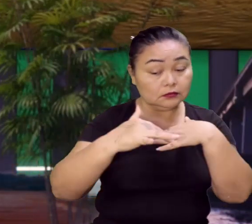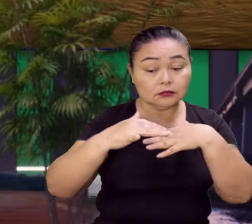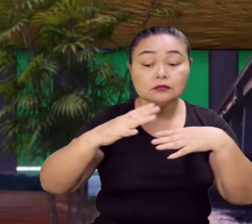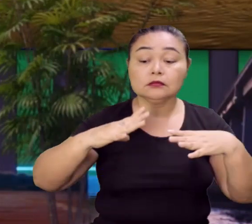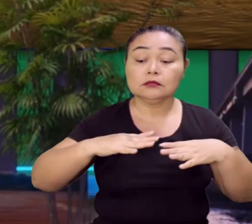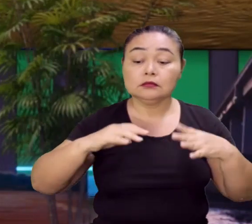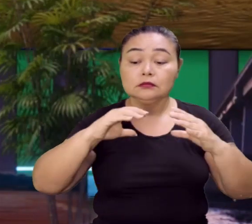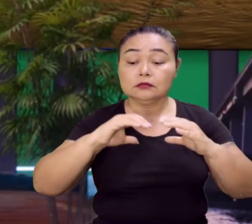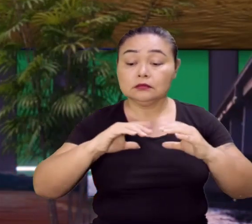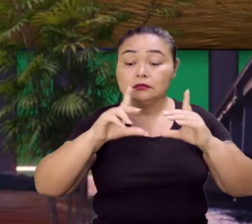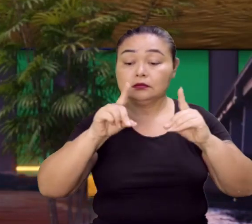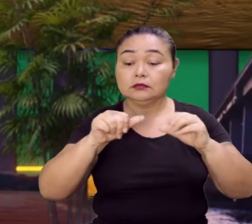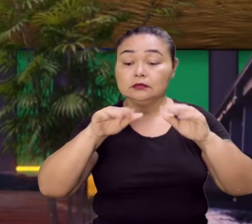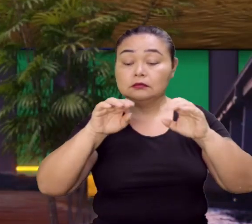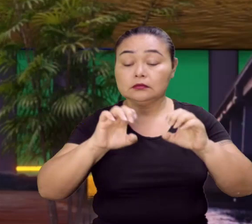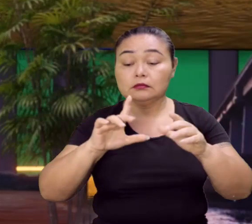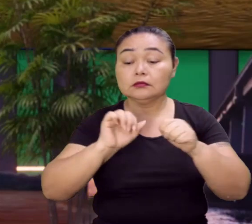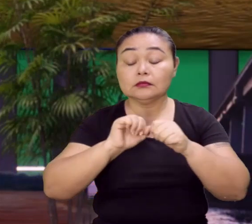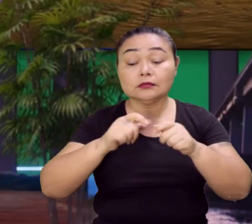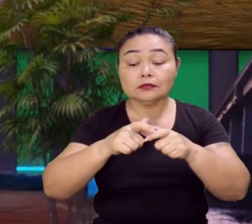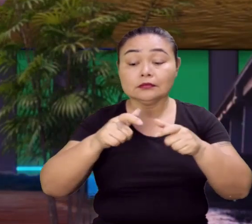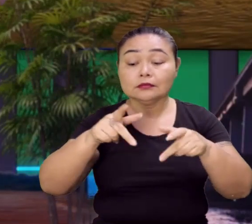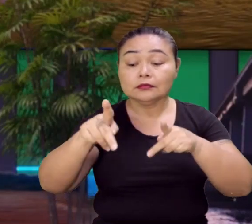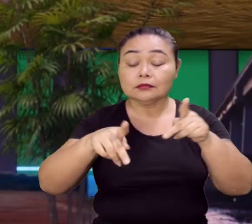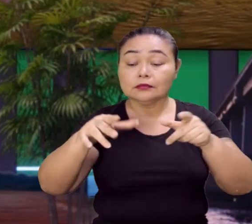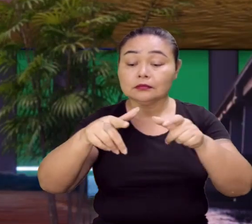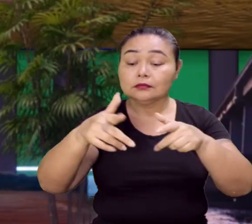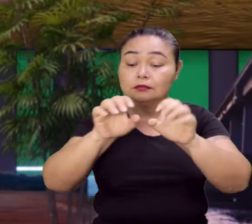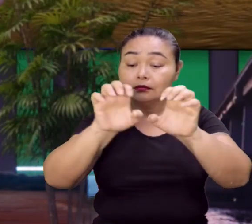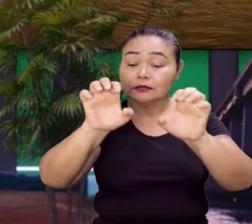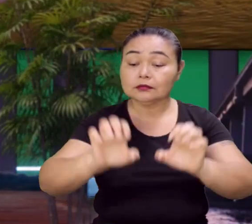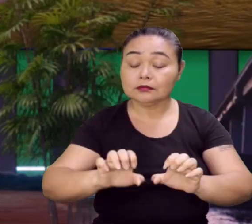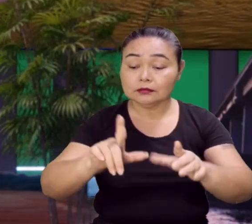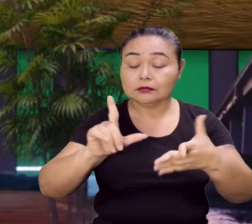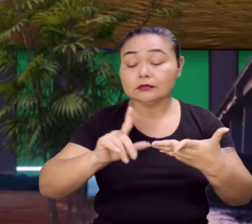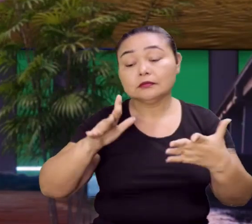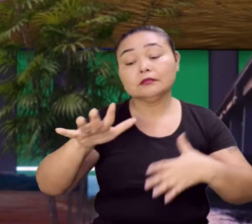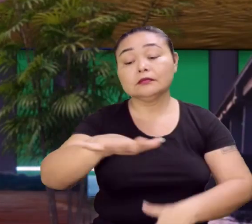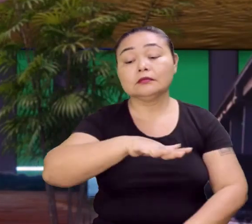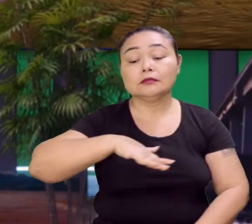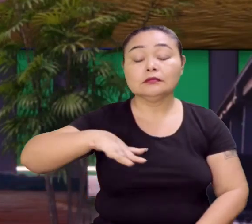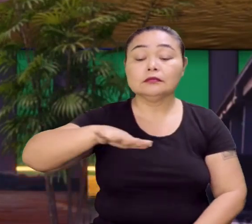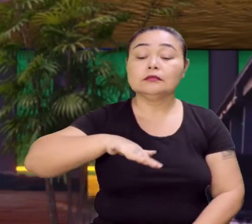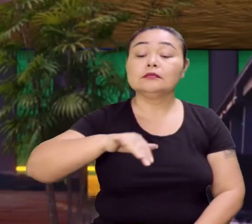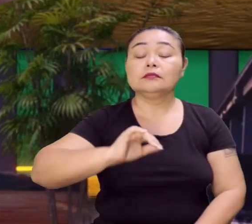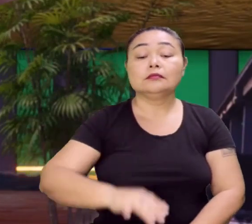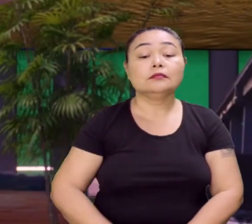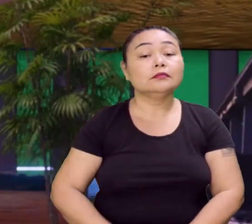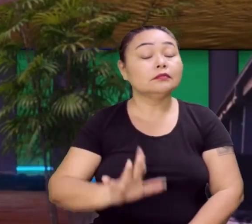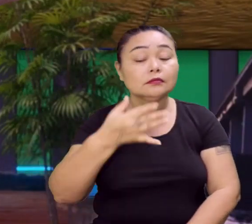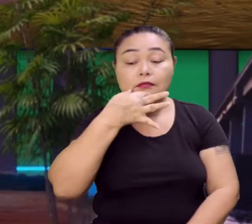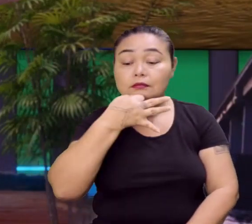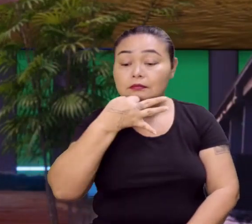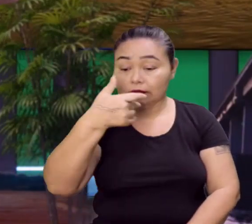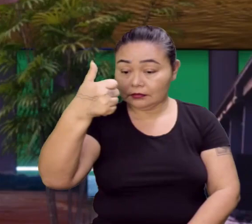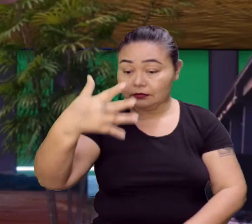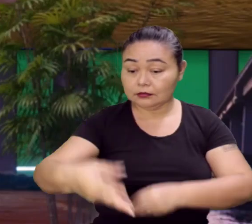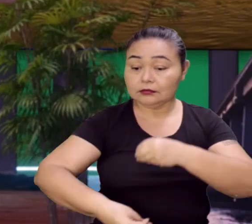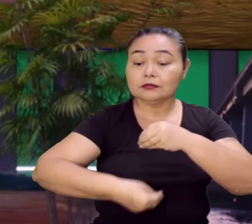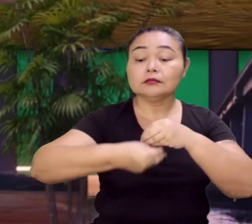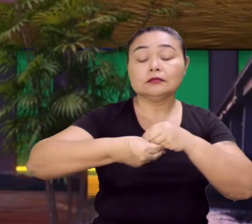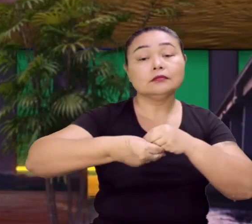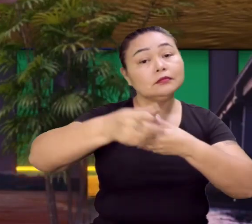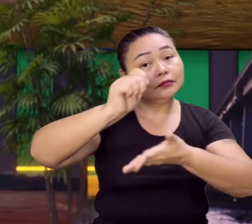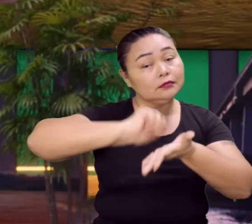cidade é a parte mais povoada, mais estruturada, que é a parte urbana. Exatamente. Beleza? Só essa observação para